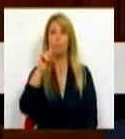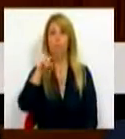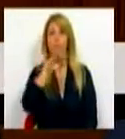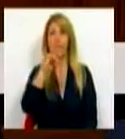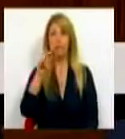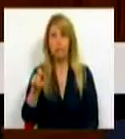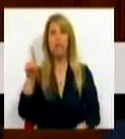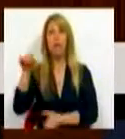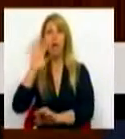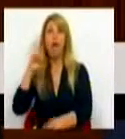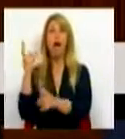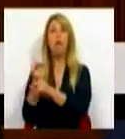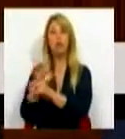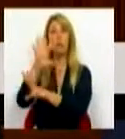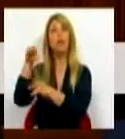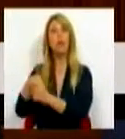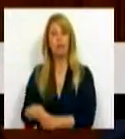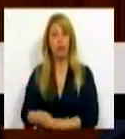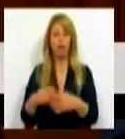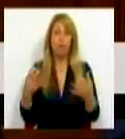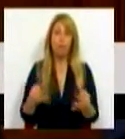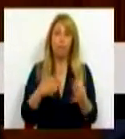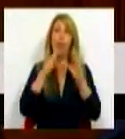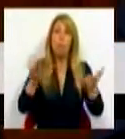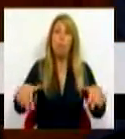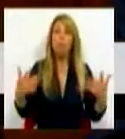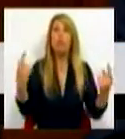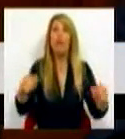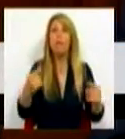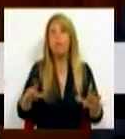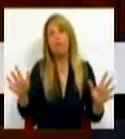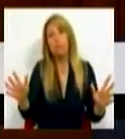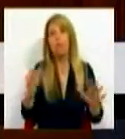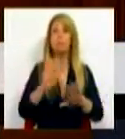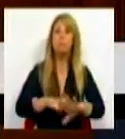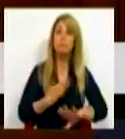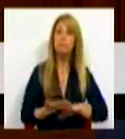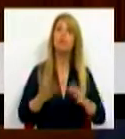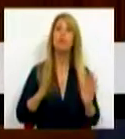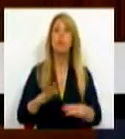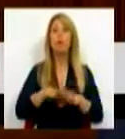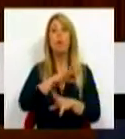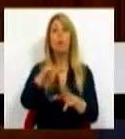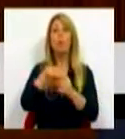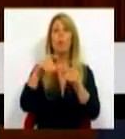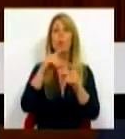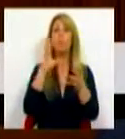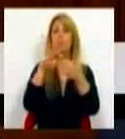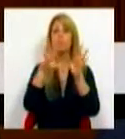interna, que obviamente já poderiam existir, mas que foram reforçadas no contexto dessa